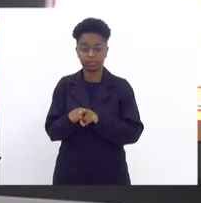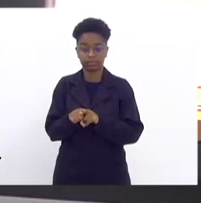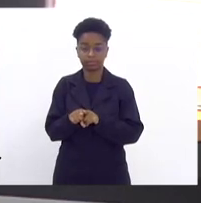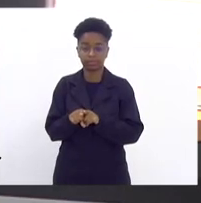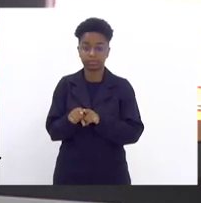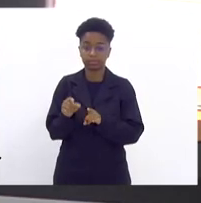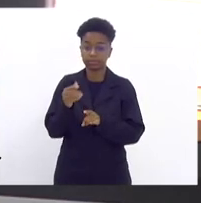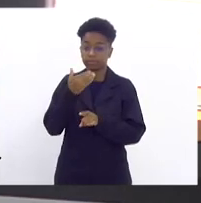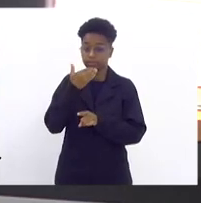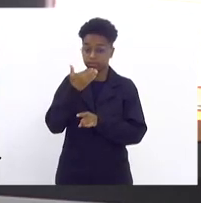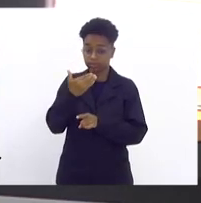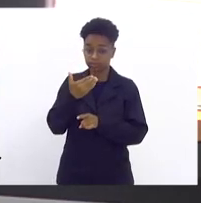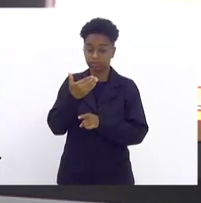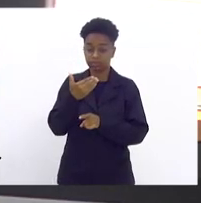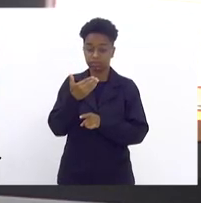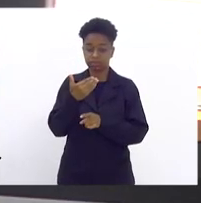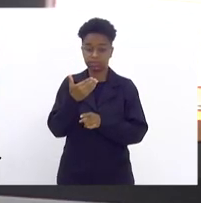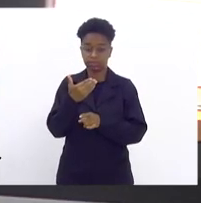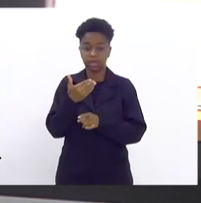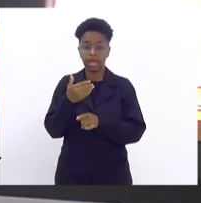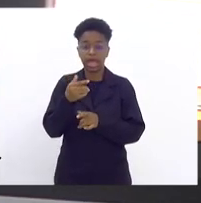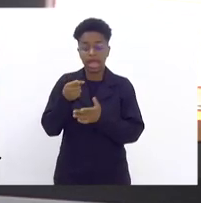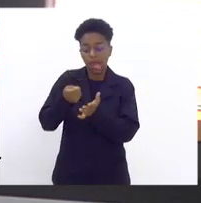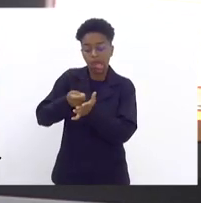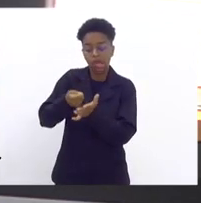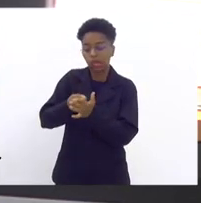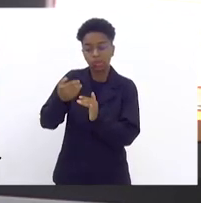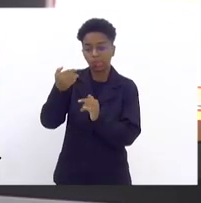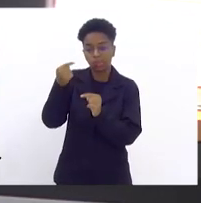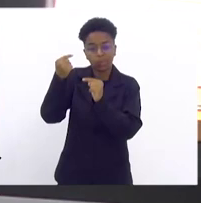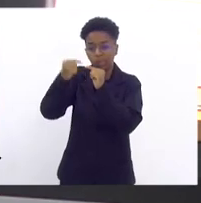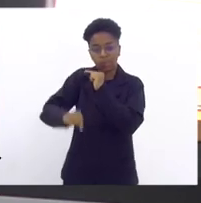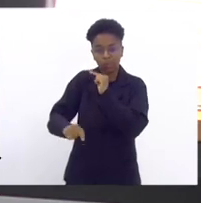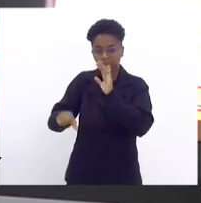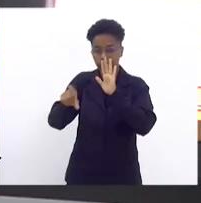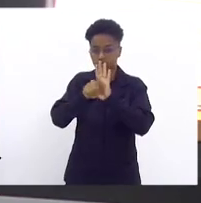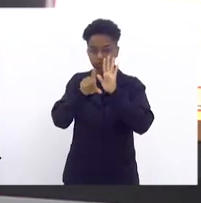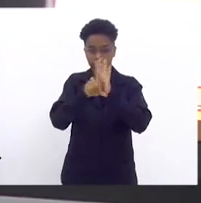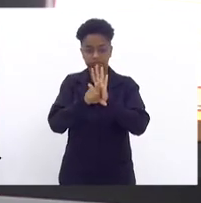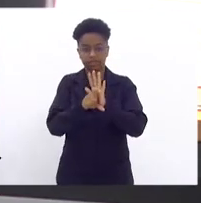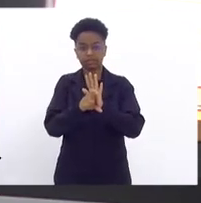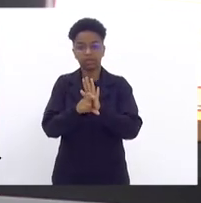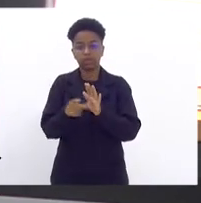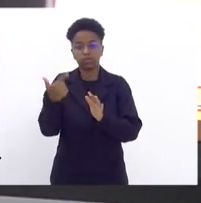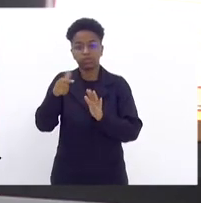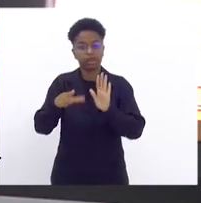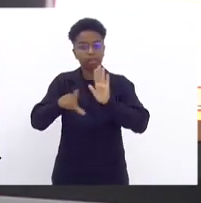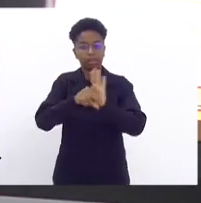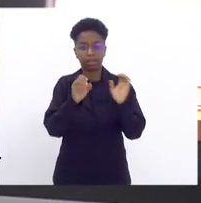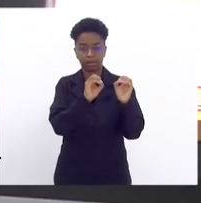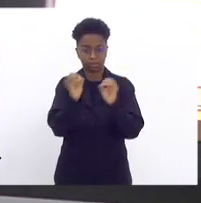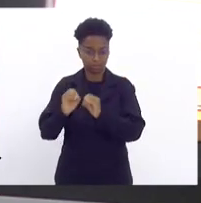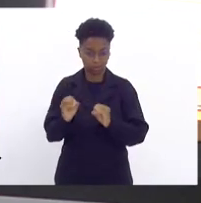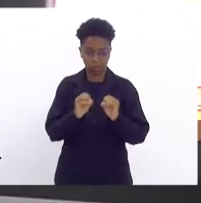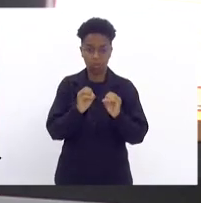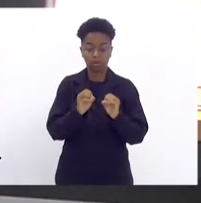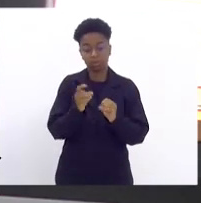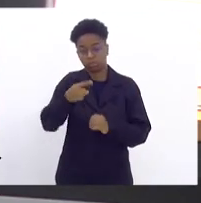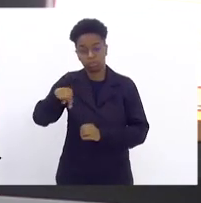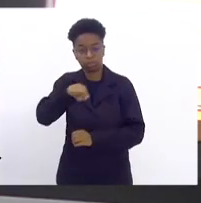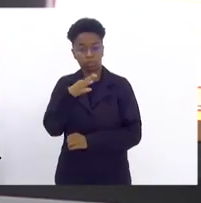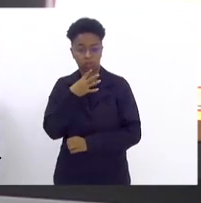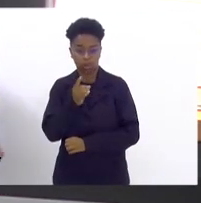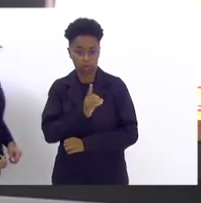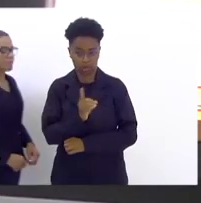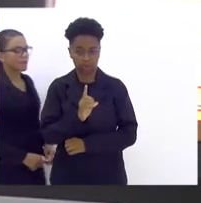exigência ilegal quer dizer não está com suporte em lei nenhuma pelo menos que a gente conheça